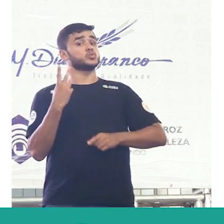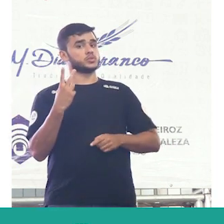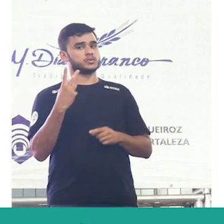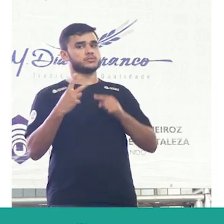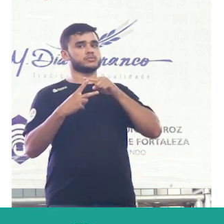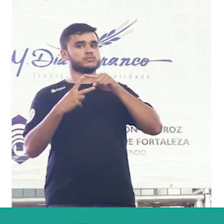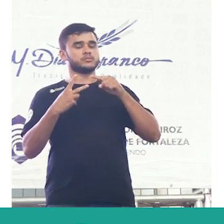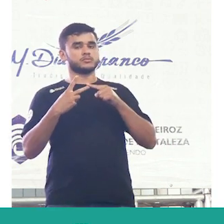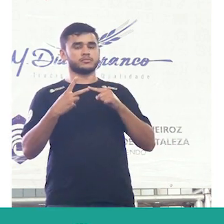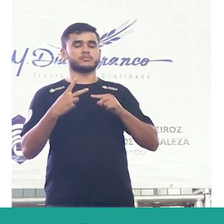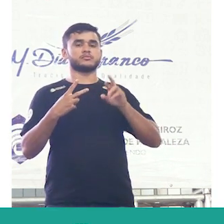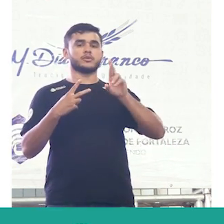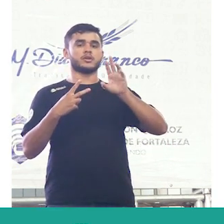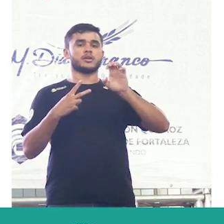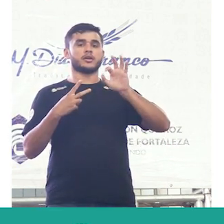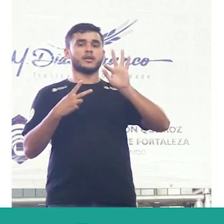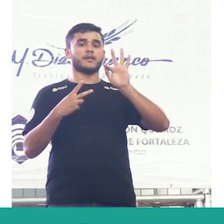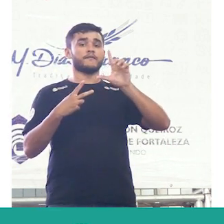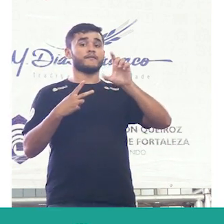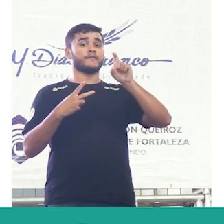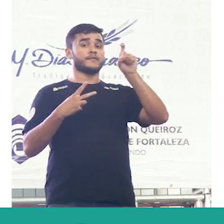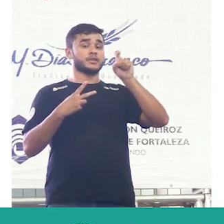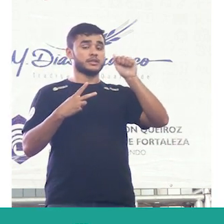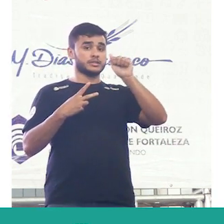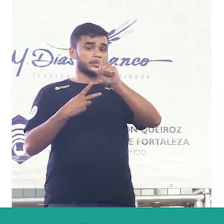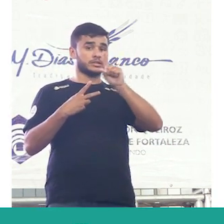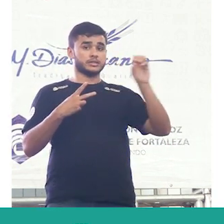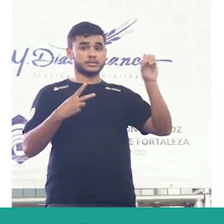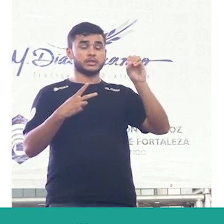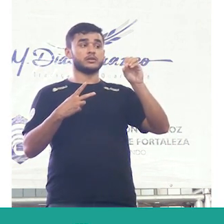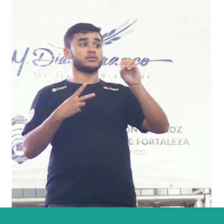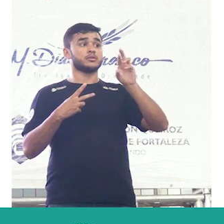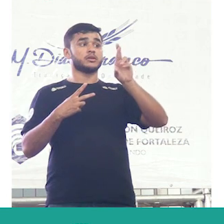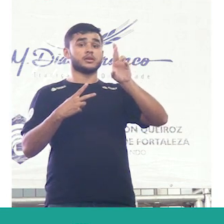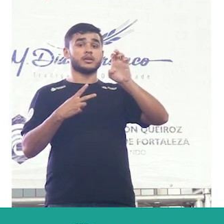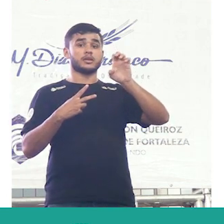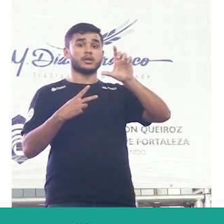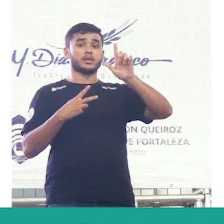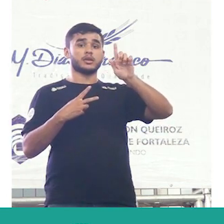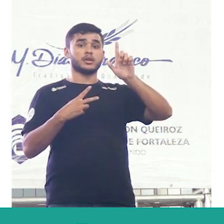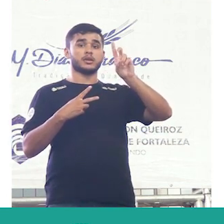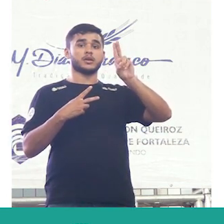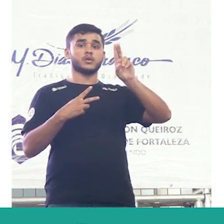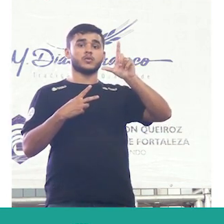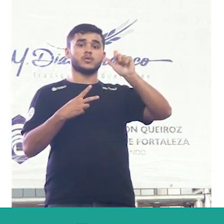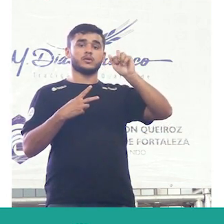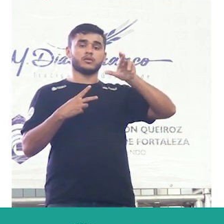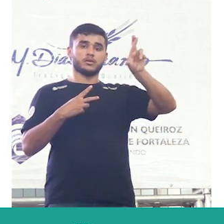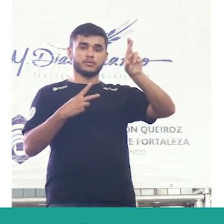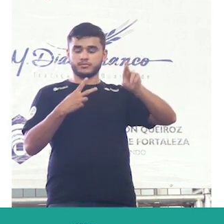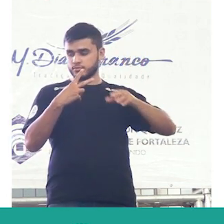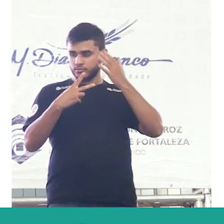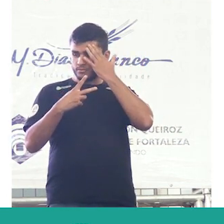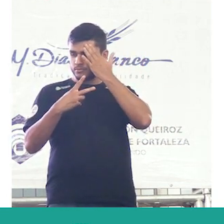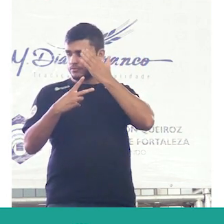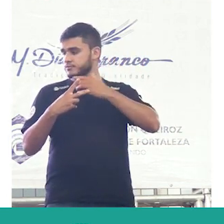de reflexão. Vamos lá. Reflexão regular. É essa bem aqui.